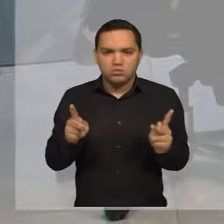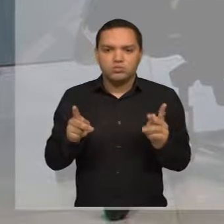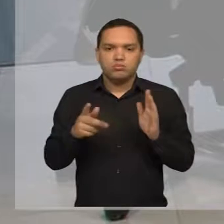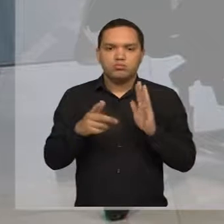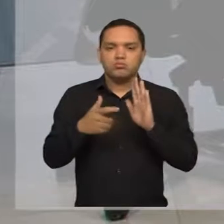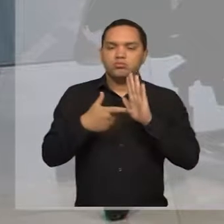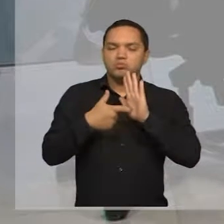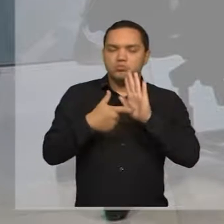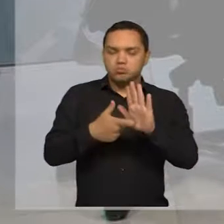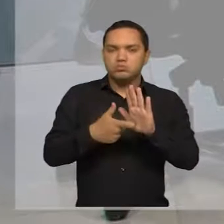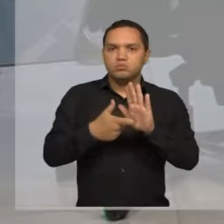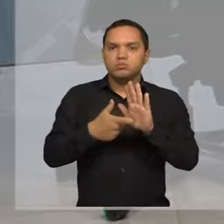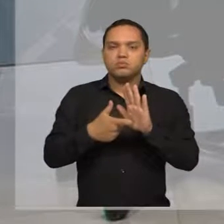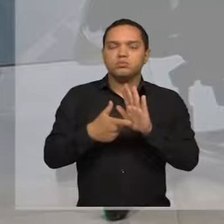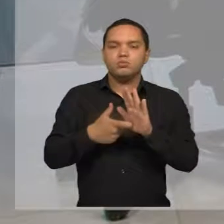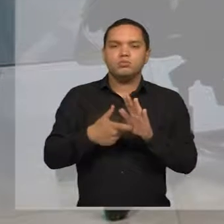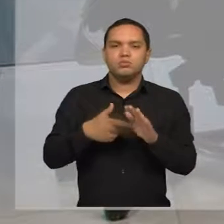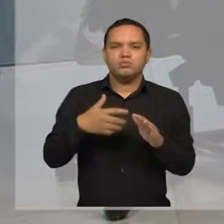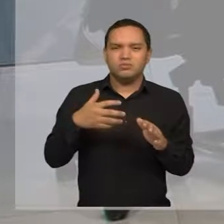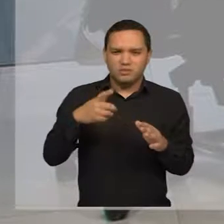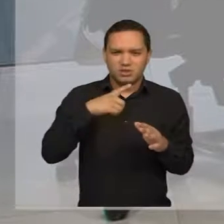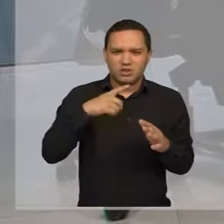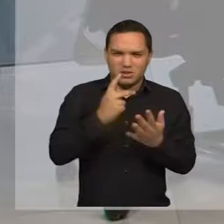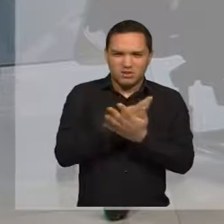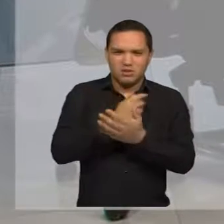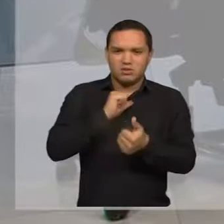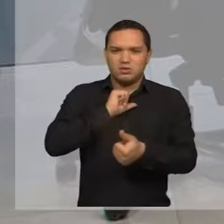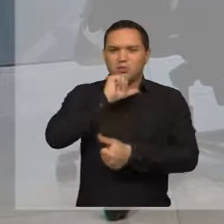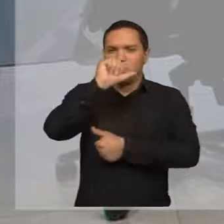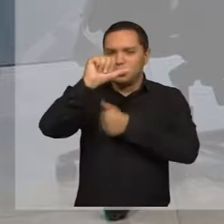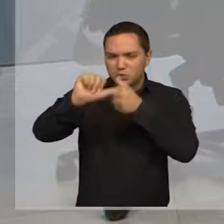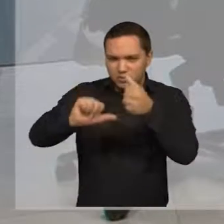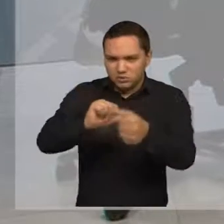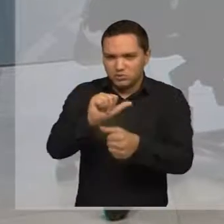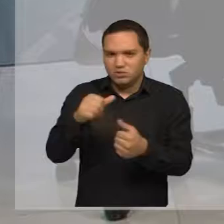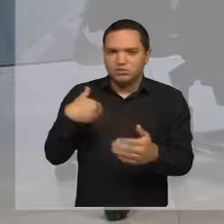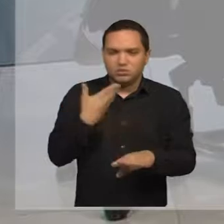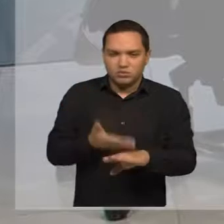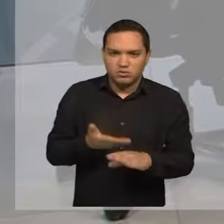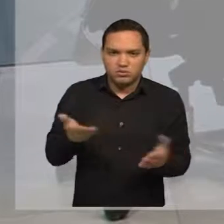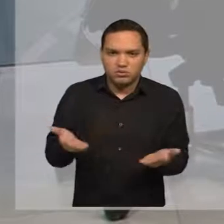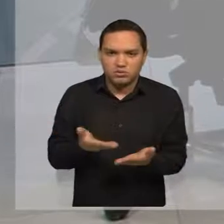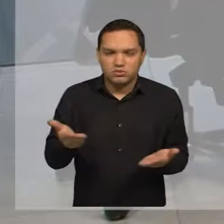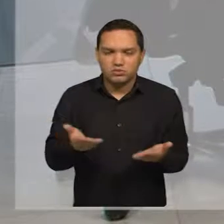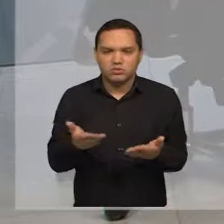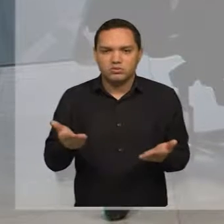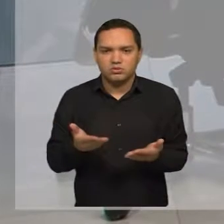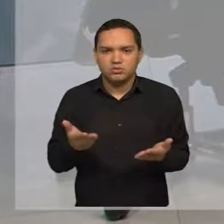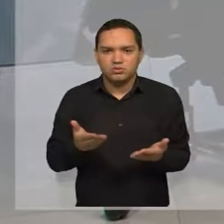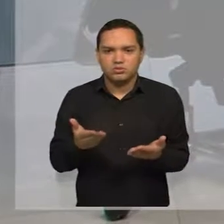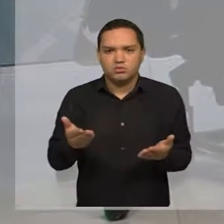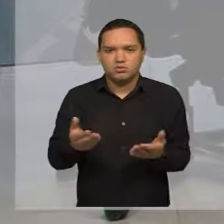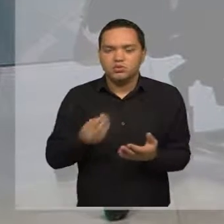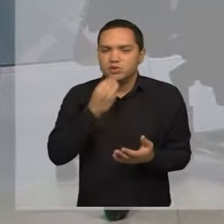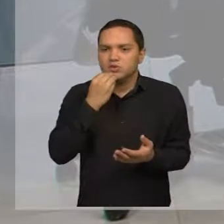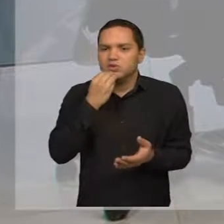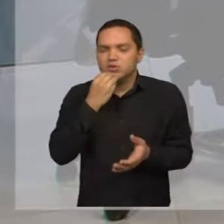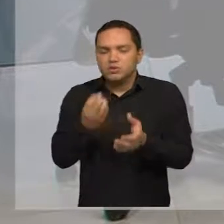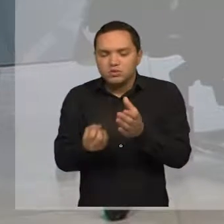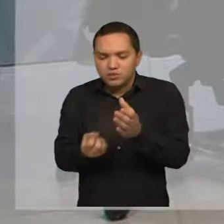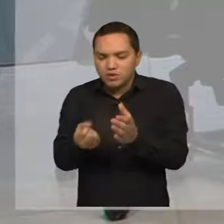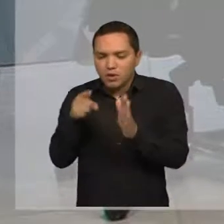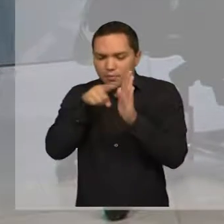informações. Aquela transição, e até o presente momento, não era exatamente para construir esse diagnóstico, para em cima do